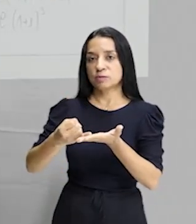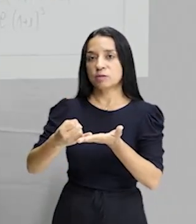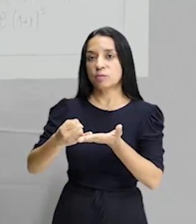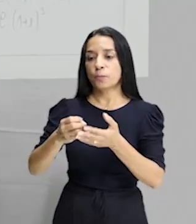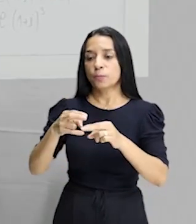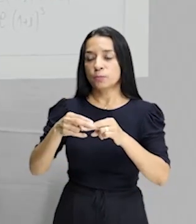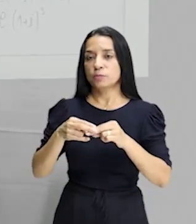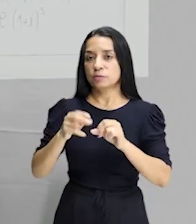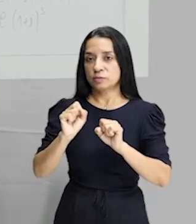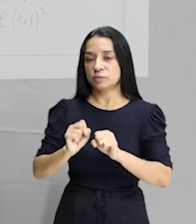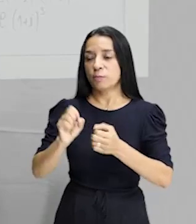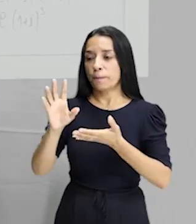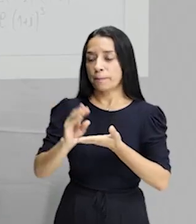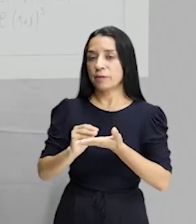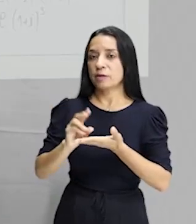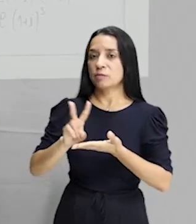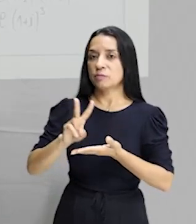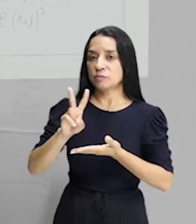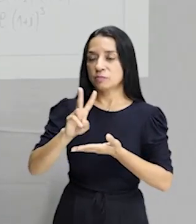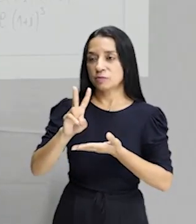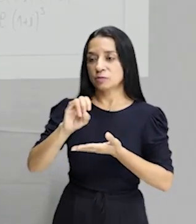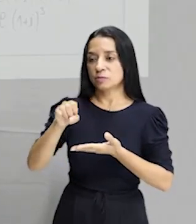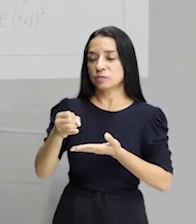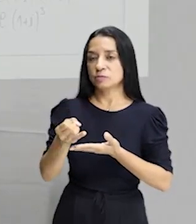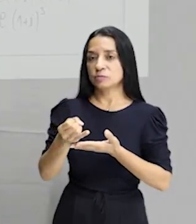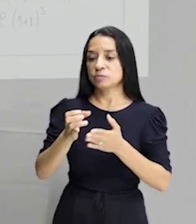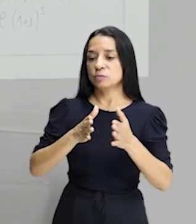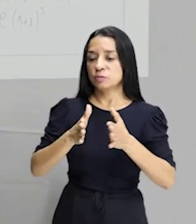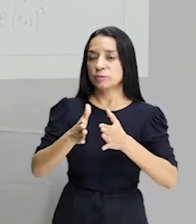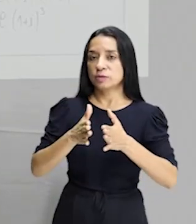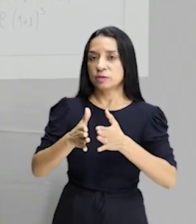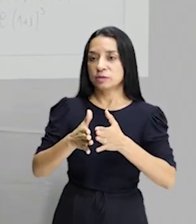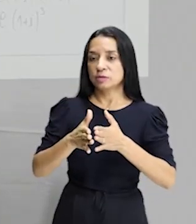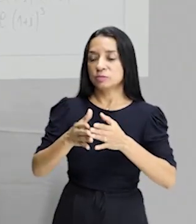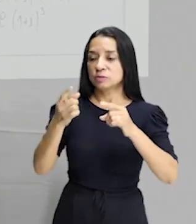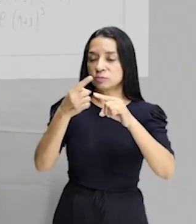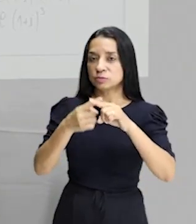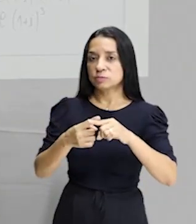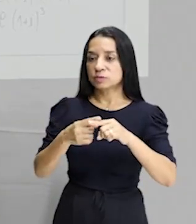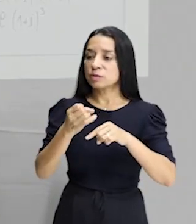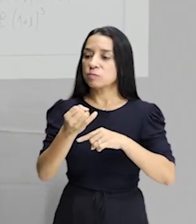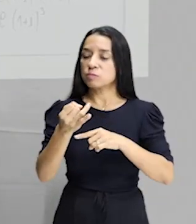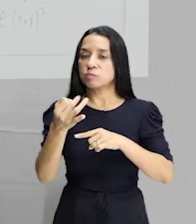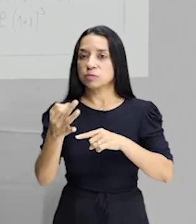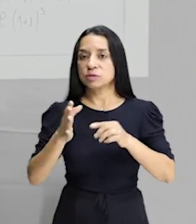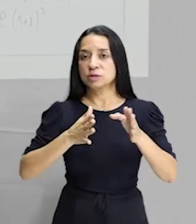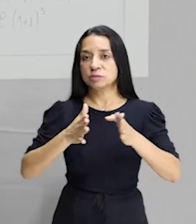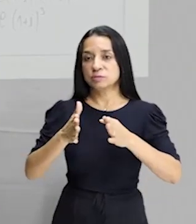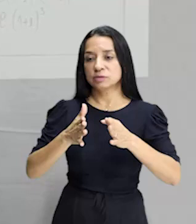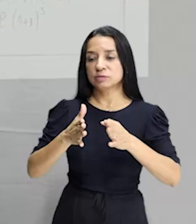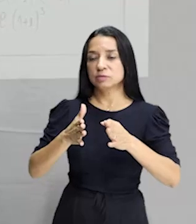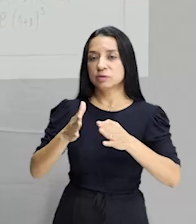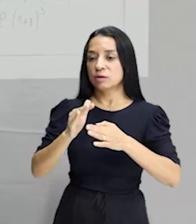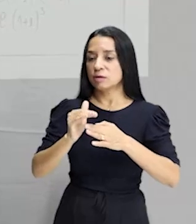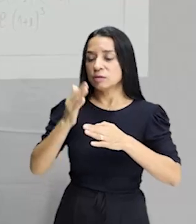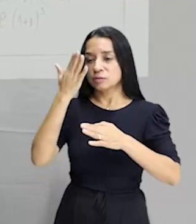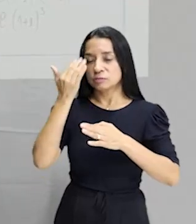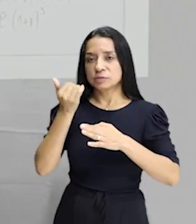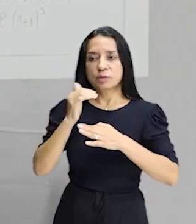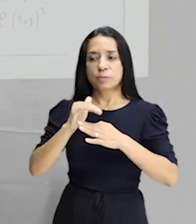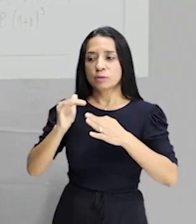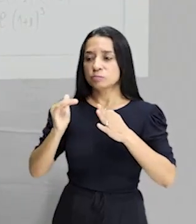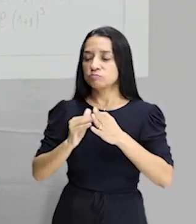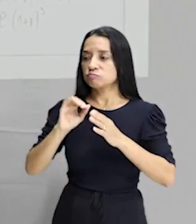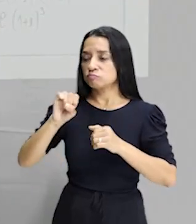posso pegar o valor do juros por período e multiplicar pela quantidade de períodos para eu saber os juros todos da aplicação